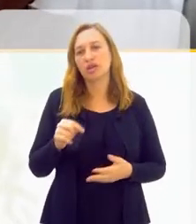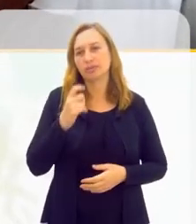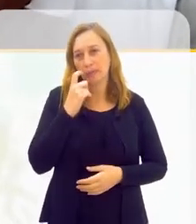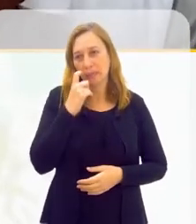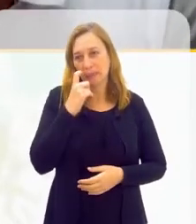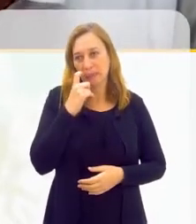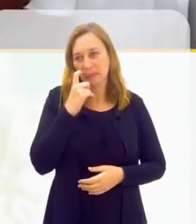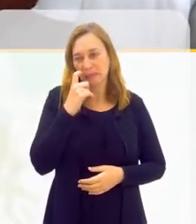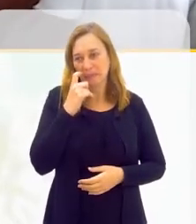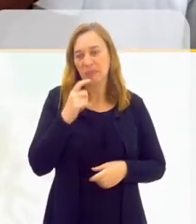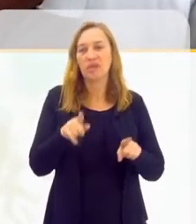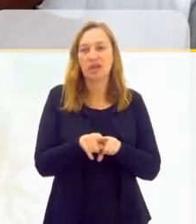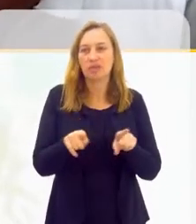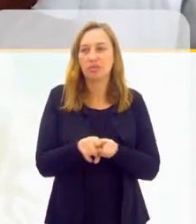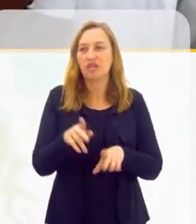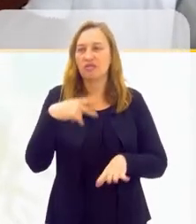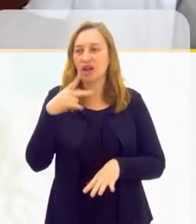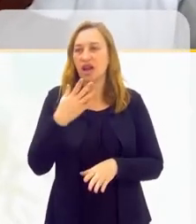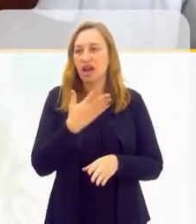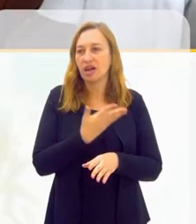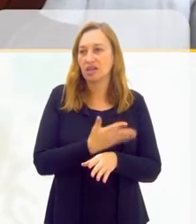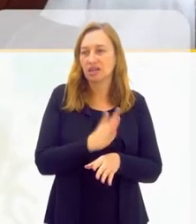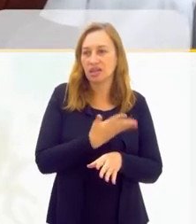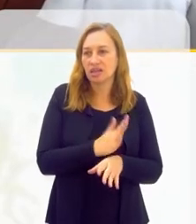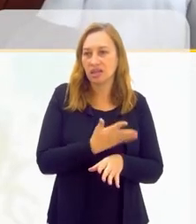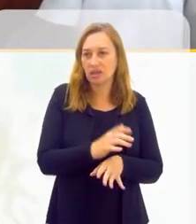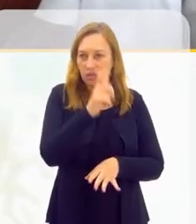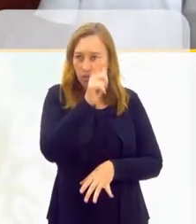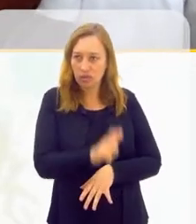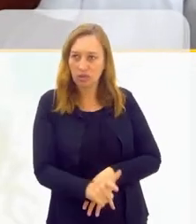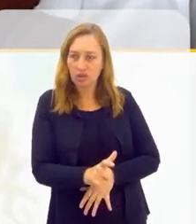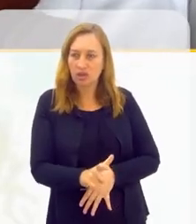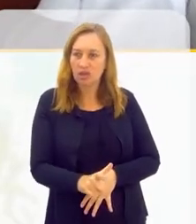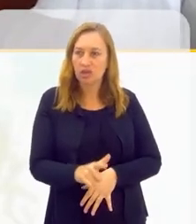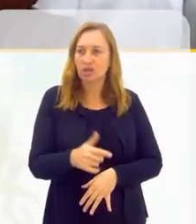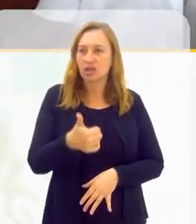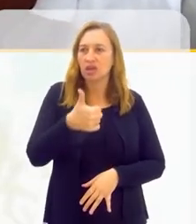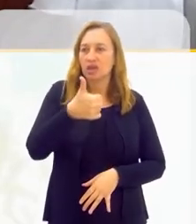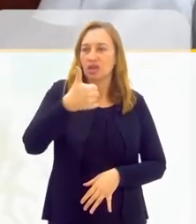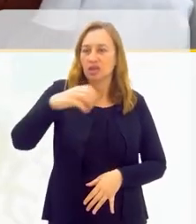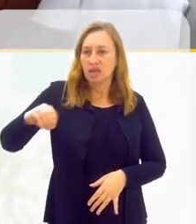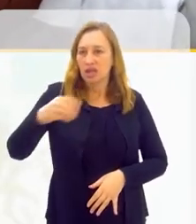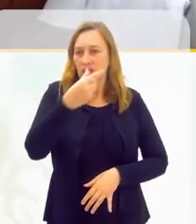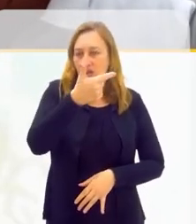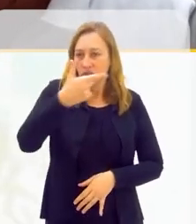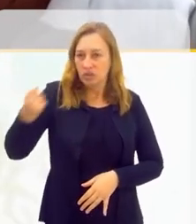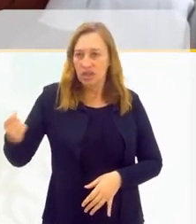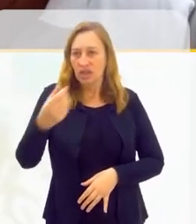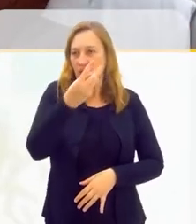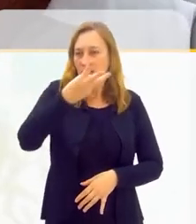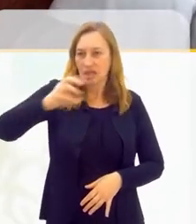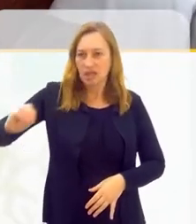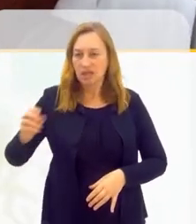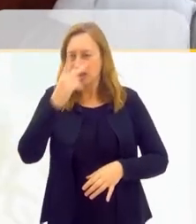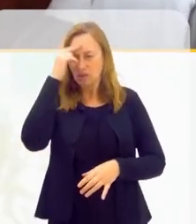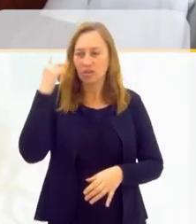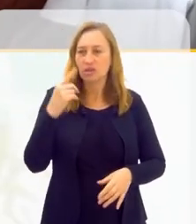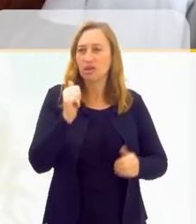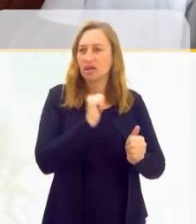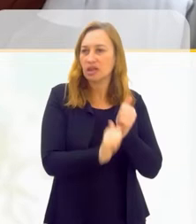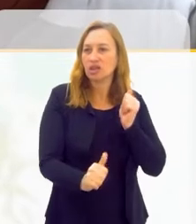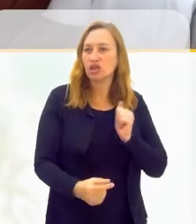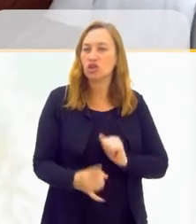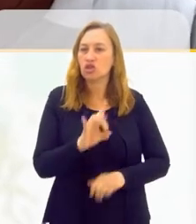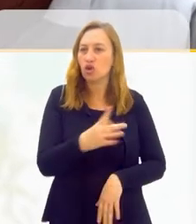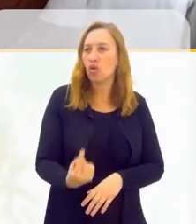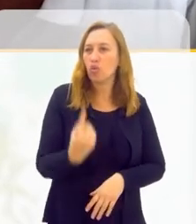isto. Eu costumo também dizer muitas das vezes aos treinadores, nós trabalhamos com 100, 200, 300 atletas na formação e às vezes só